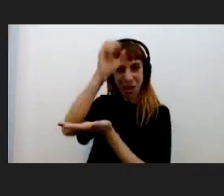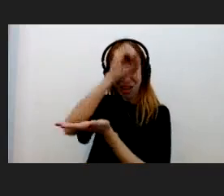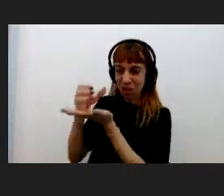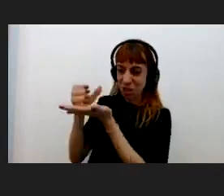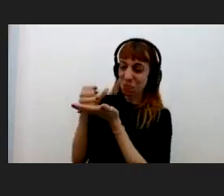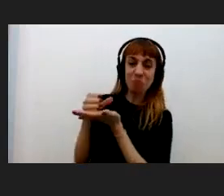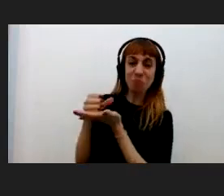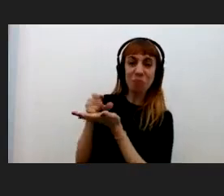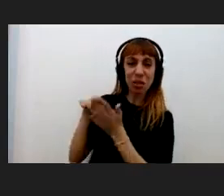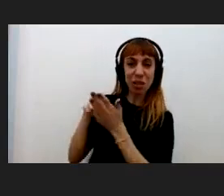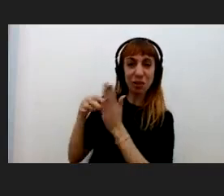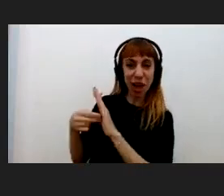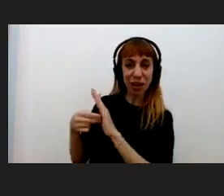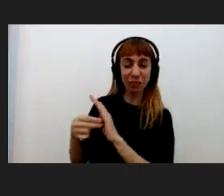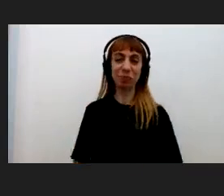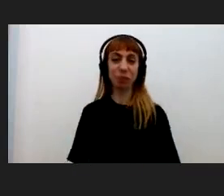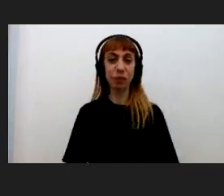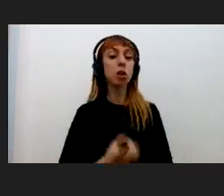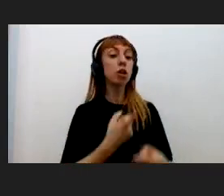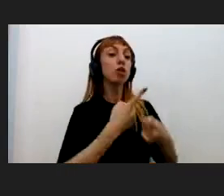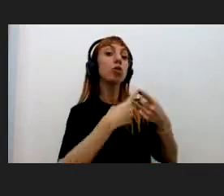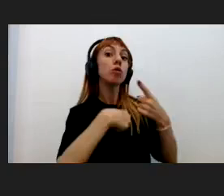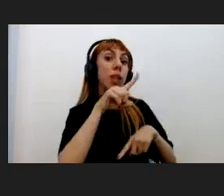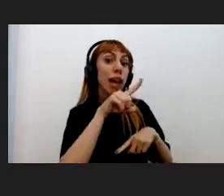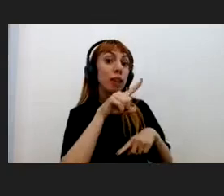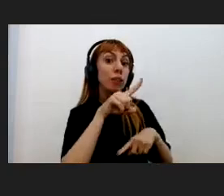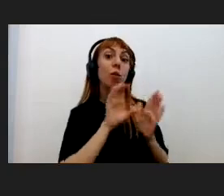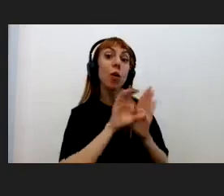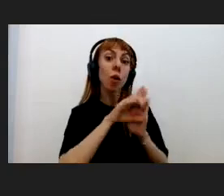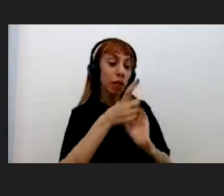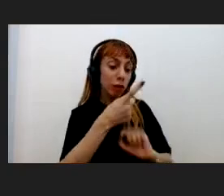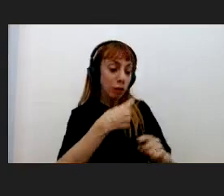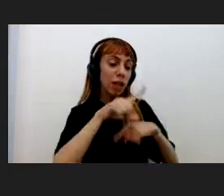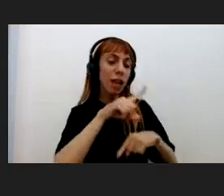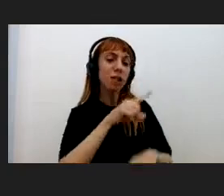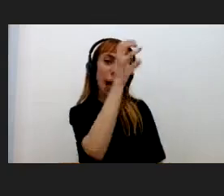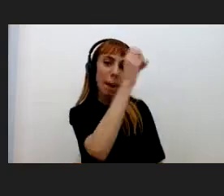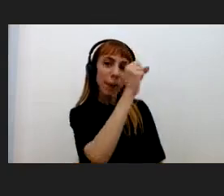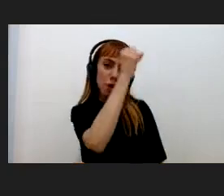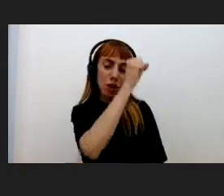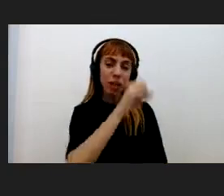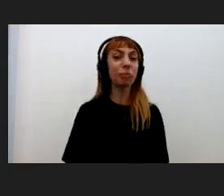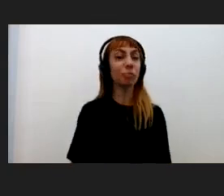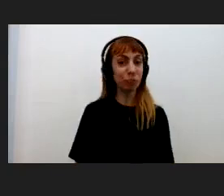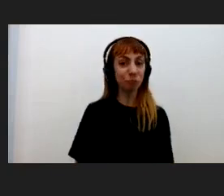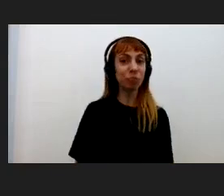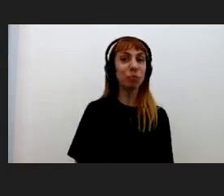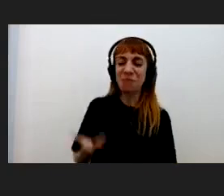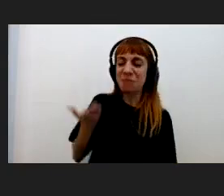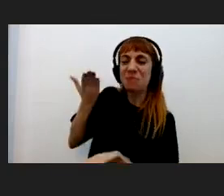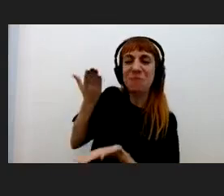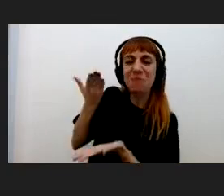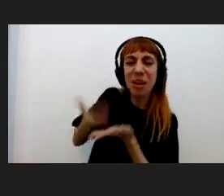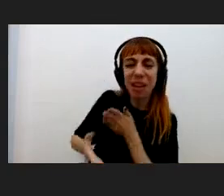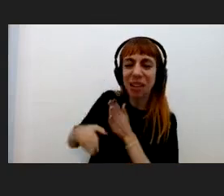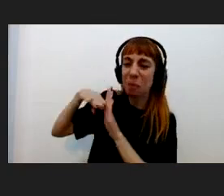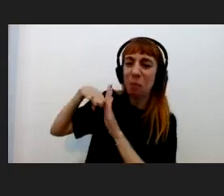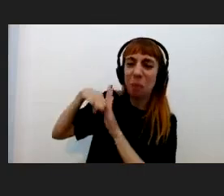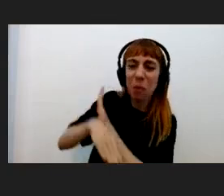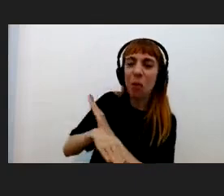fracasso, o que eu considero por autonomia, o que eu considero por dependência ou